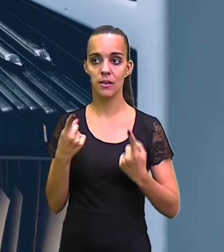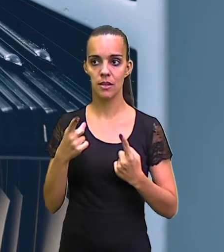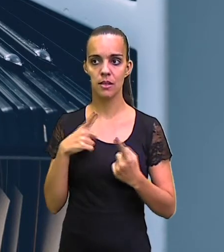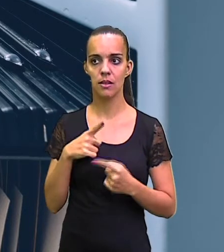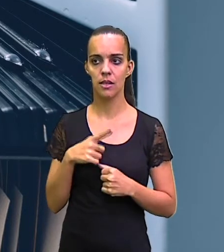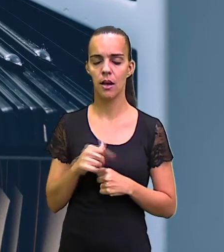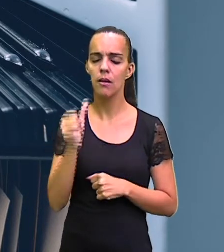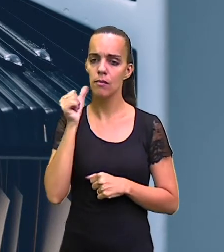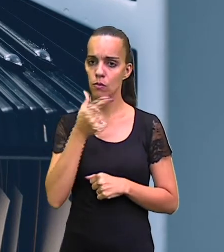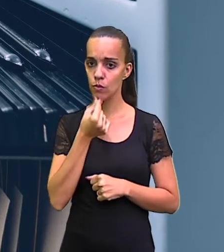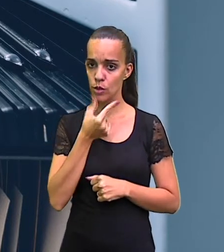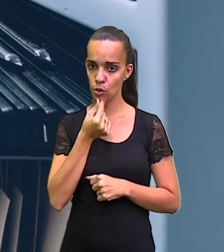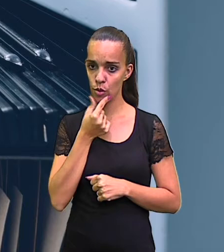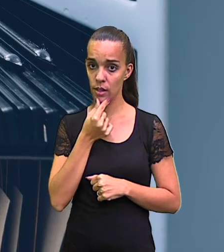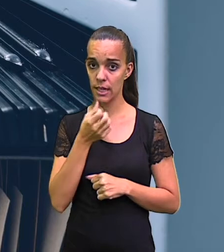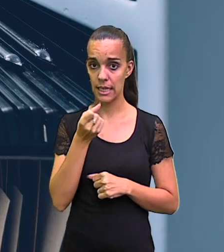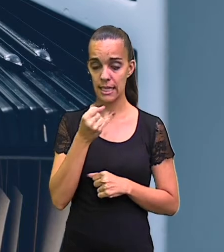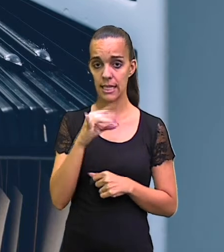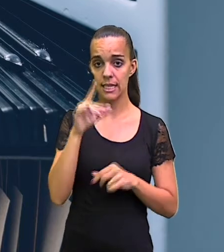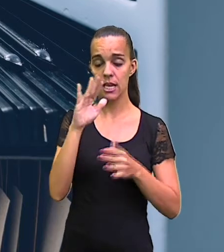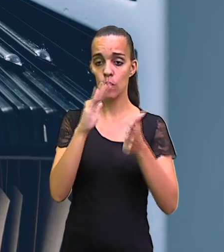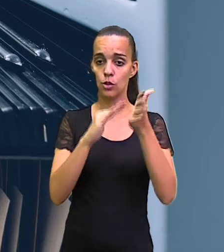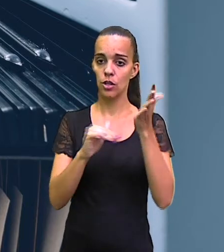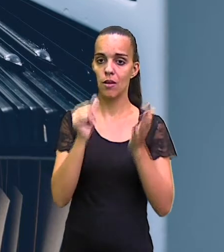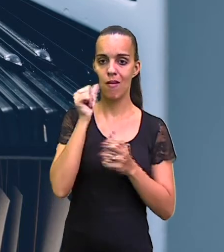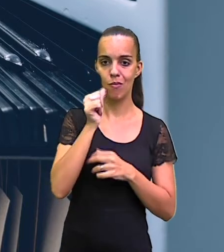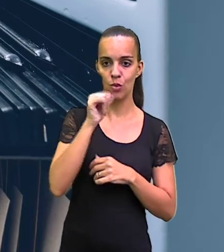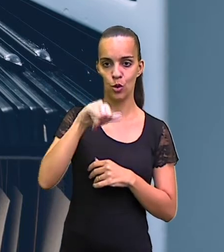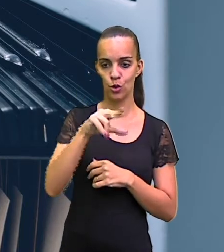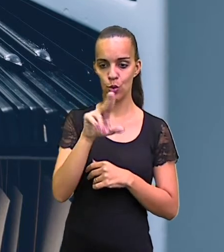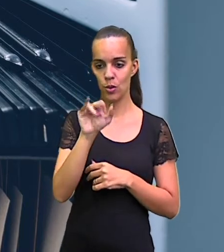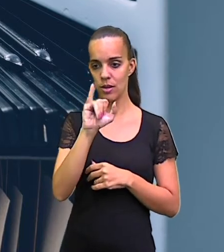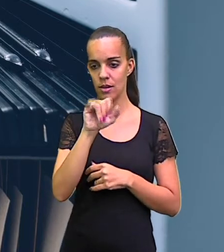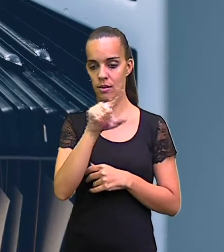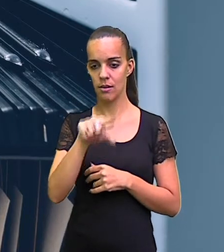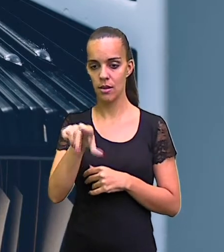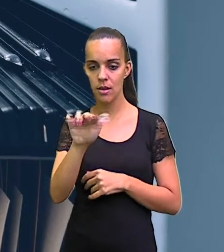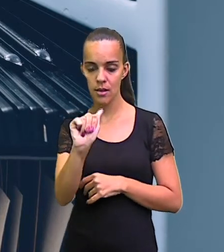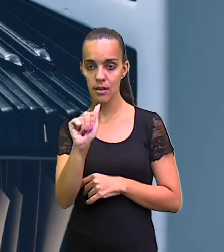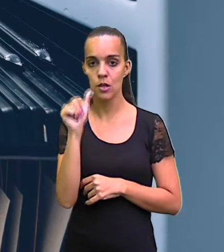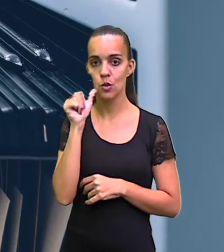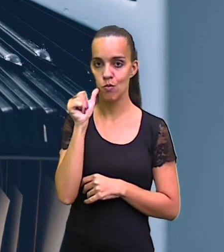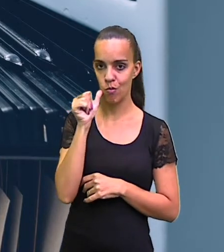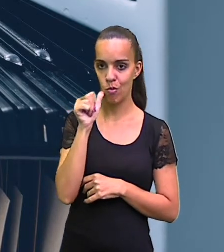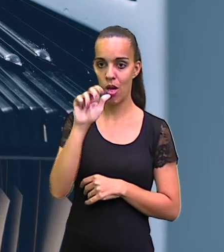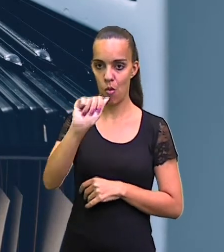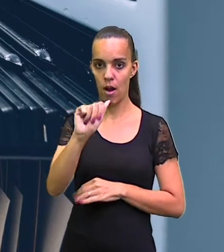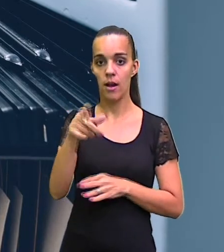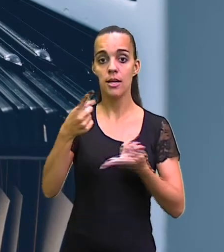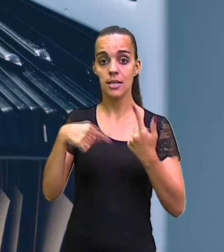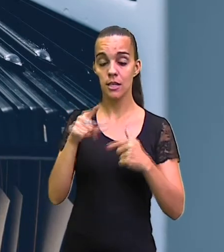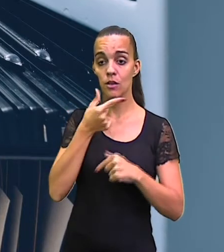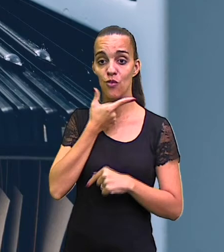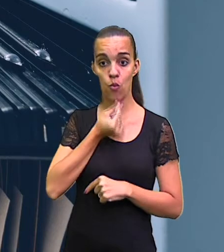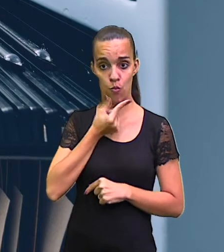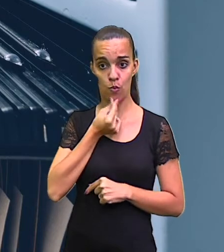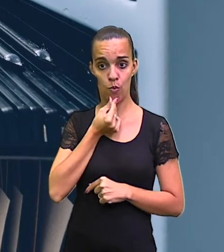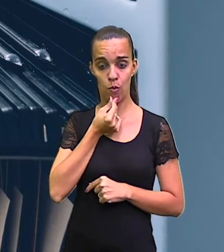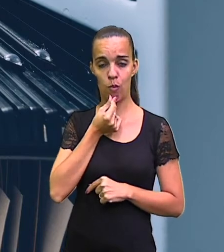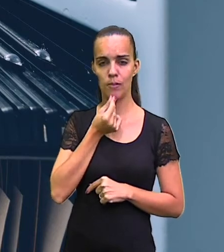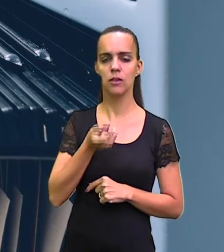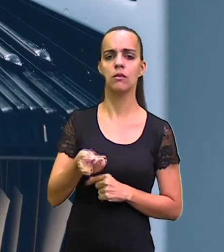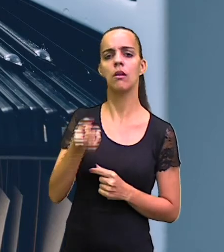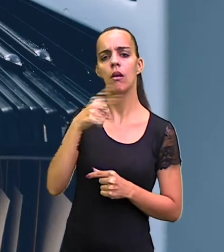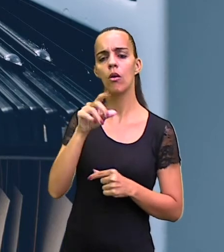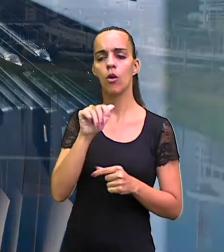palavra masculina. Então, aqui, juiz por juíza. E a crase, porque pude substituir pelo